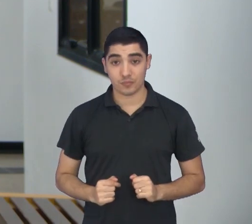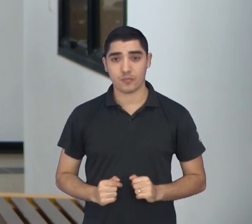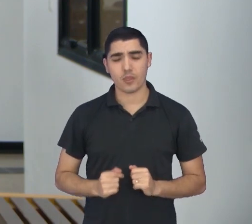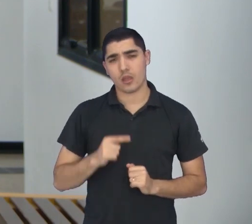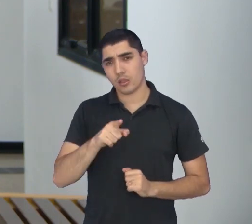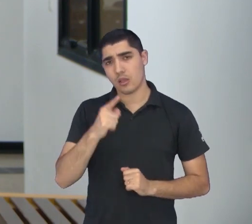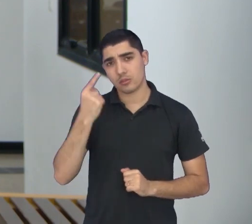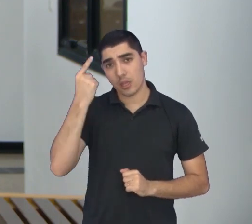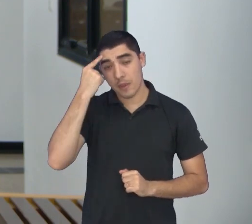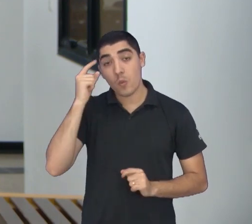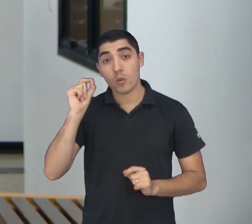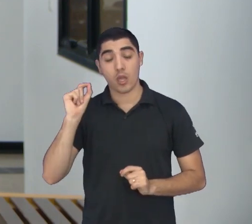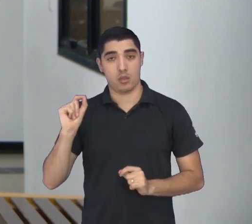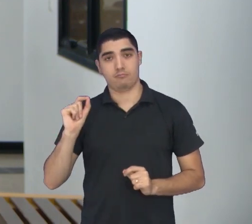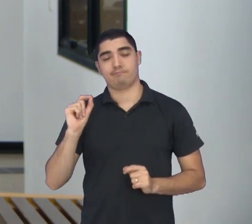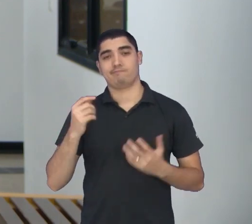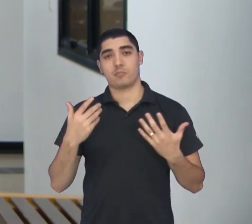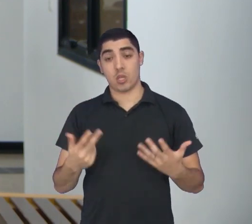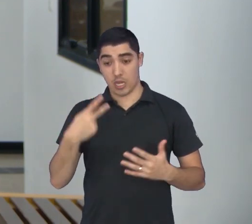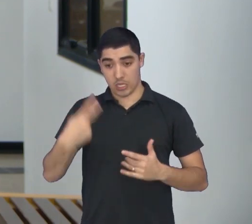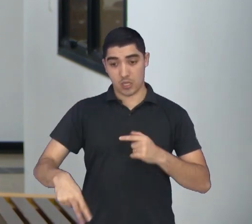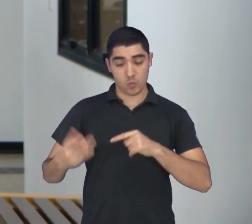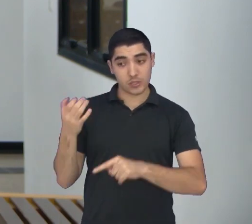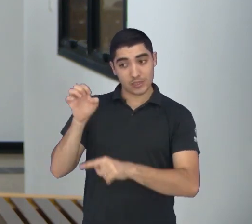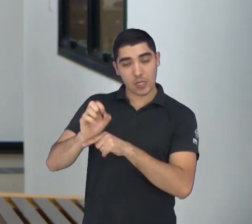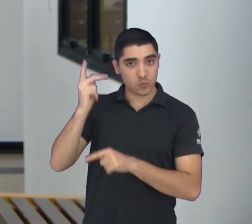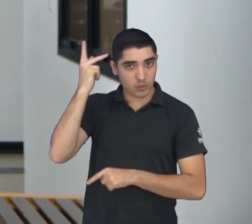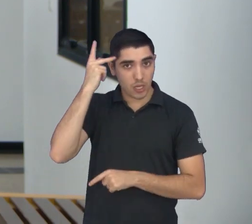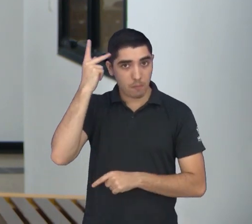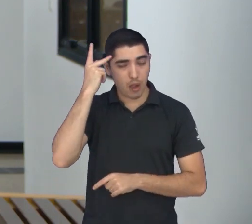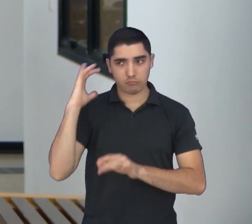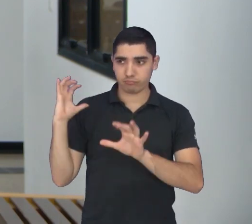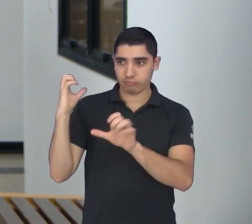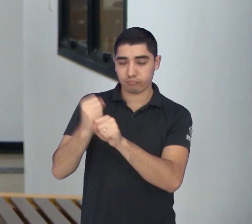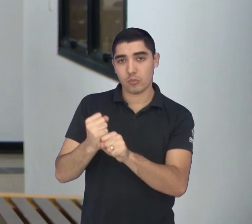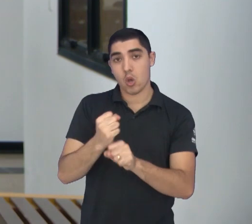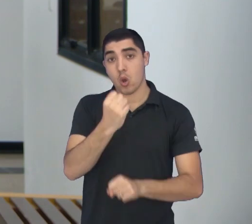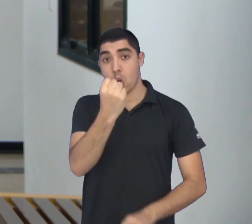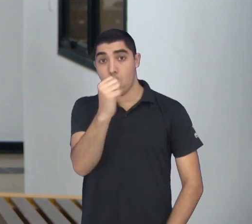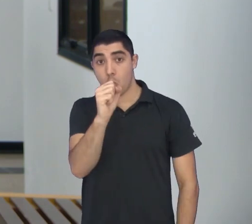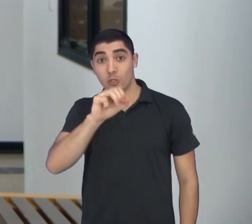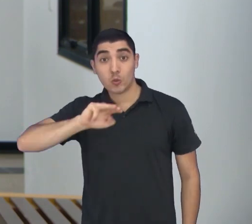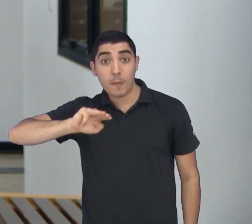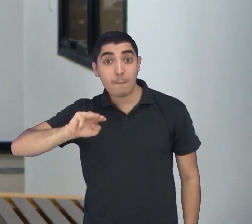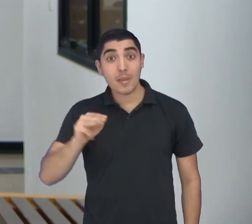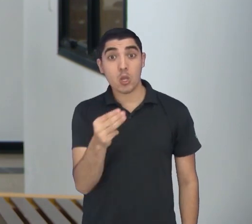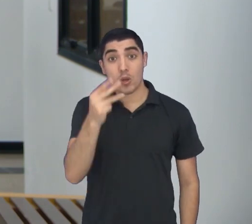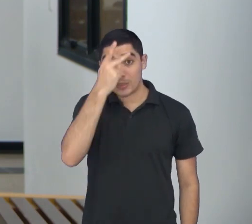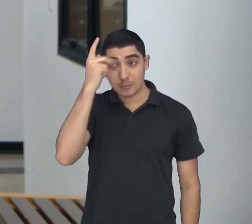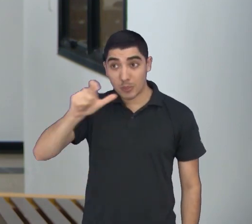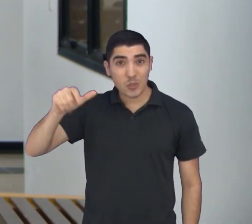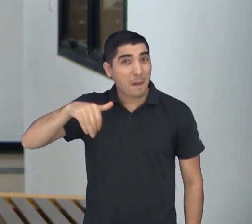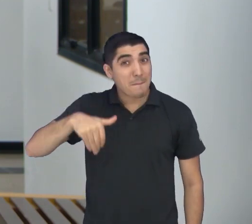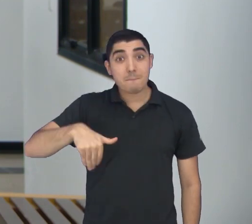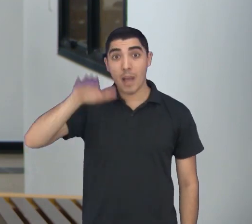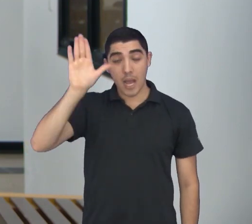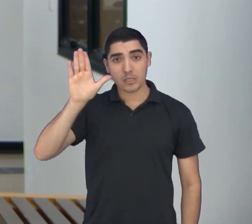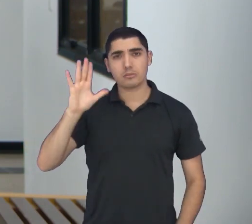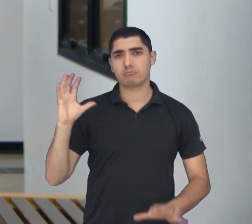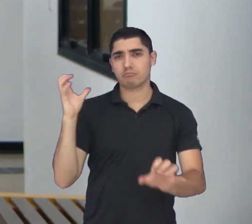para vocês terem uma ideia, só no estado de São Paulo são mais de 8 milhões de pessoas, o que corresponde